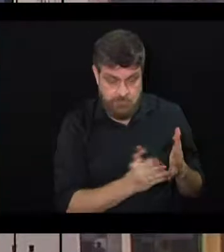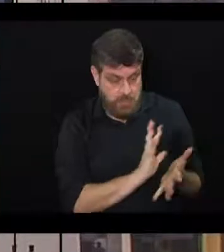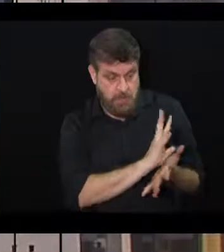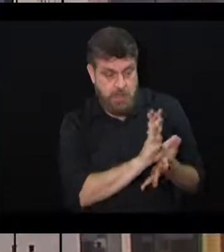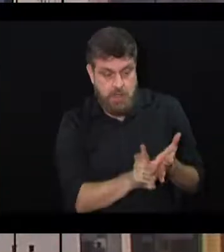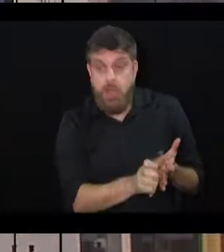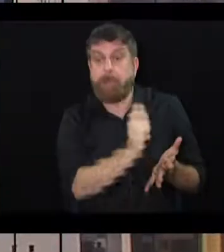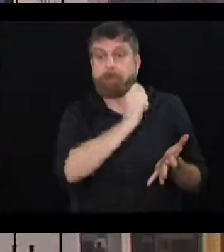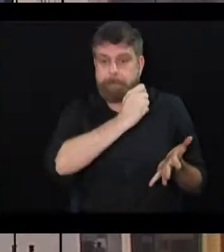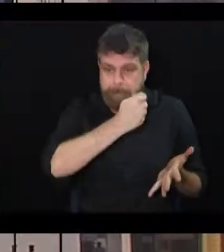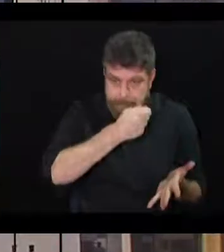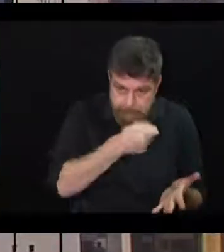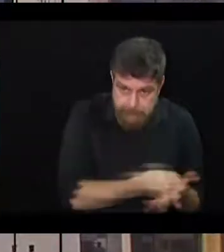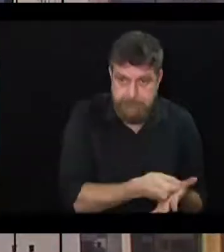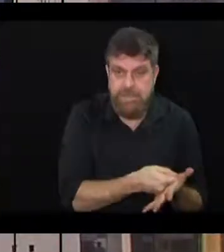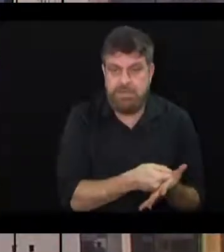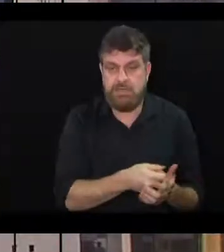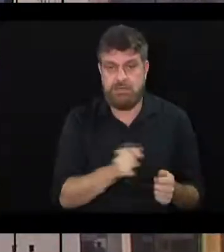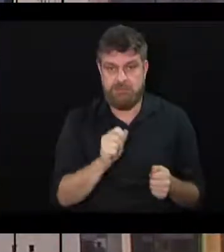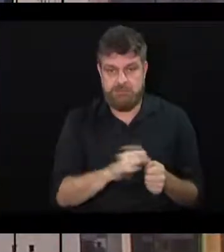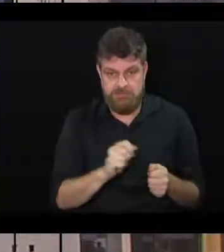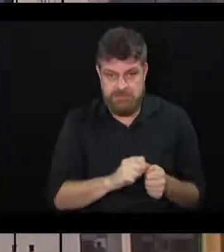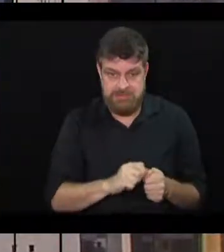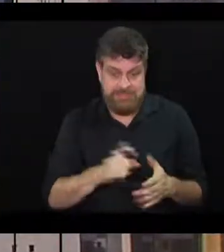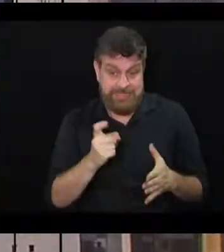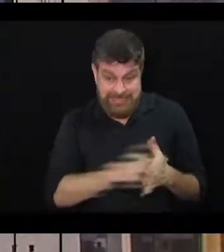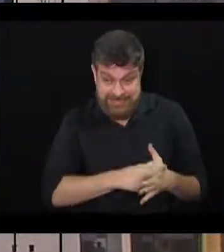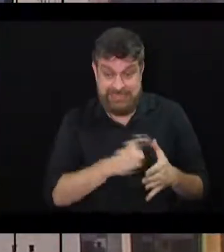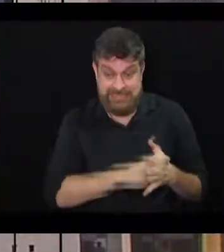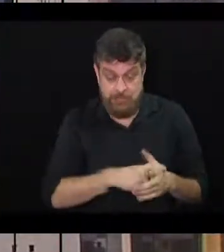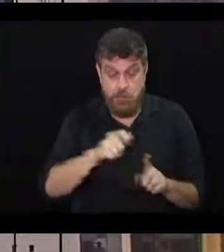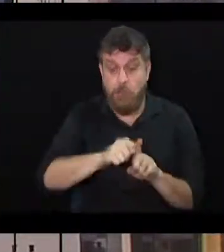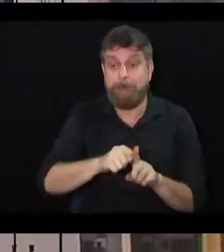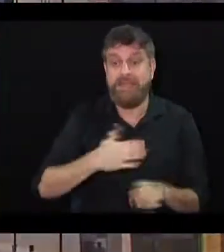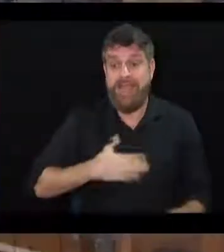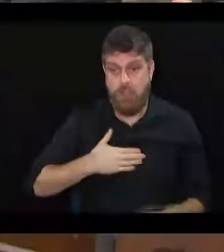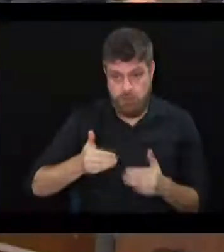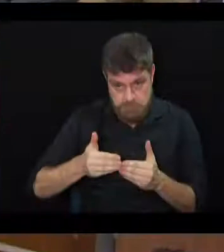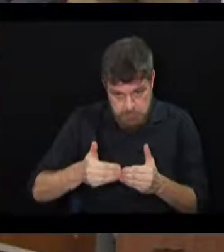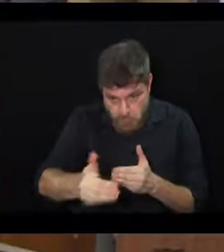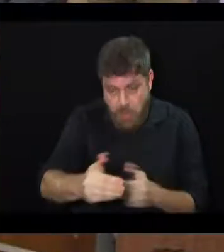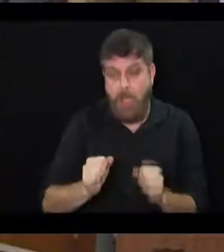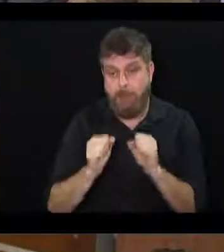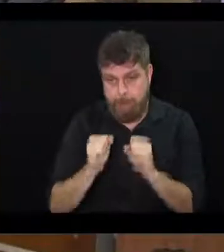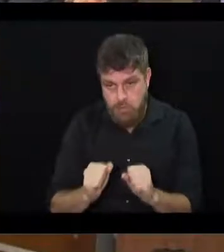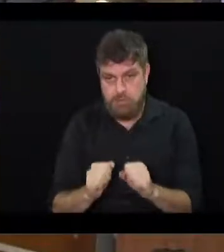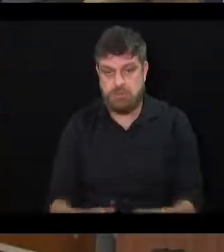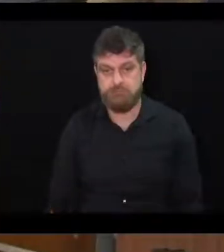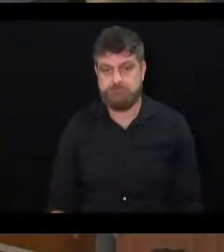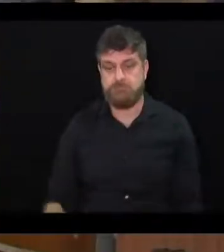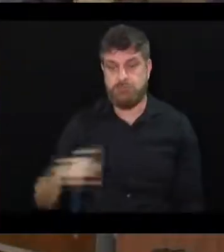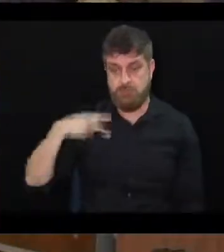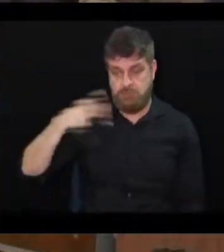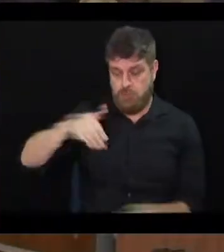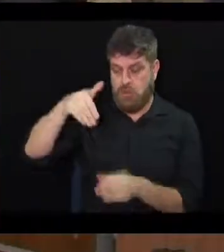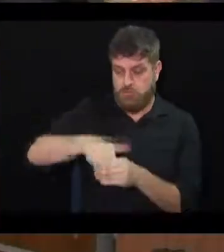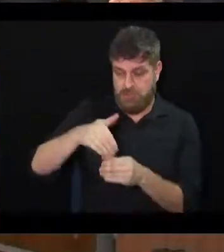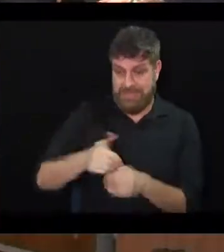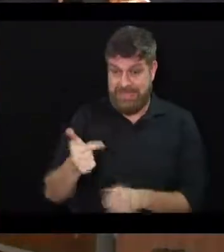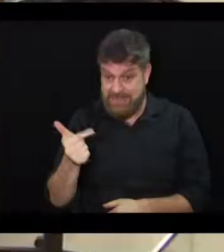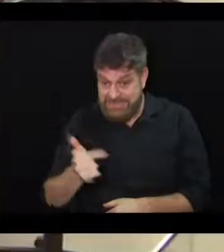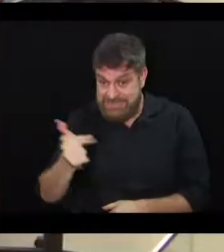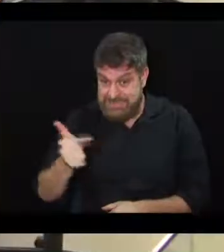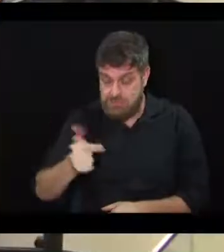prefeitura vão poder renegociar débitos a partir do mês de agosto. Os vereadores aprovaram em segunda discussão,